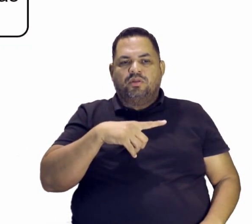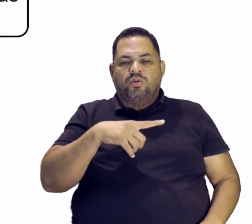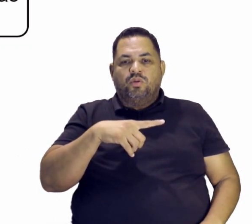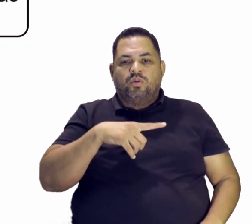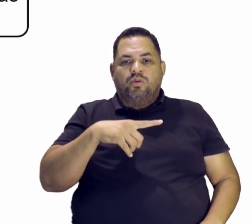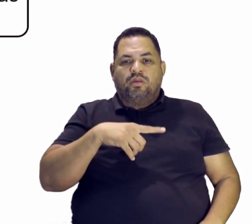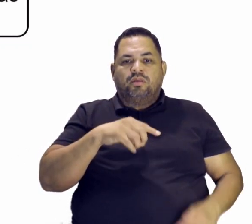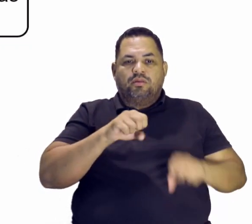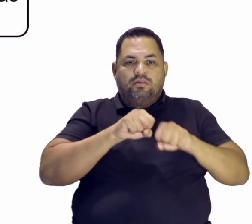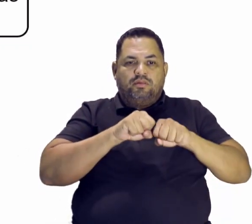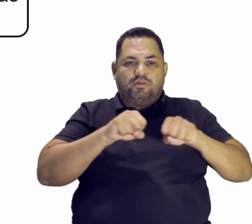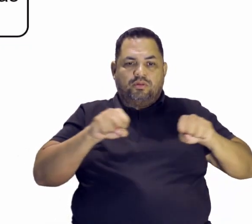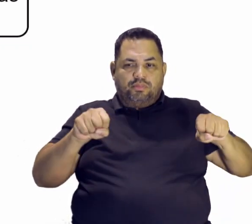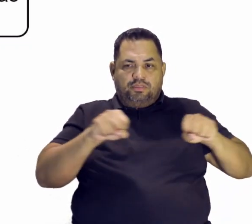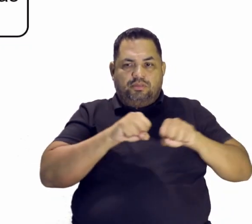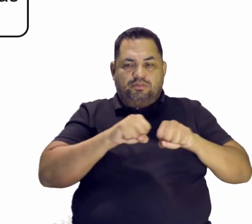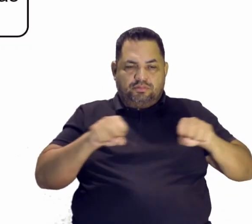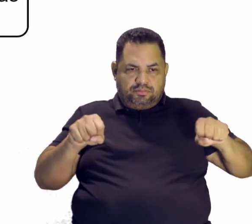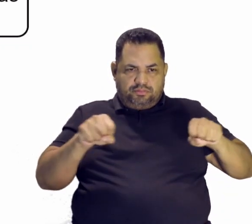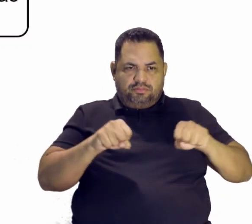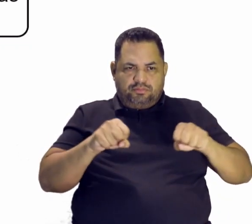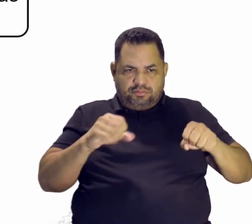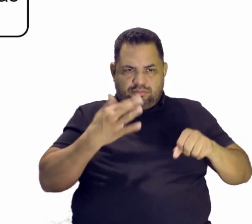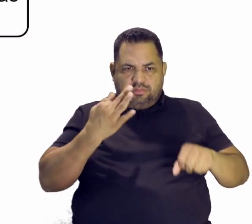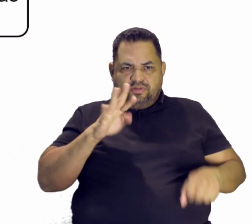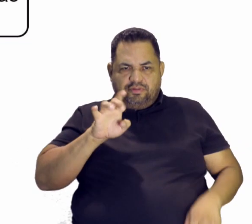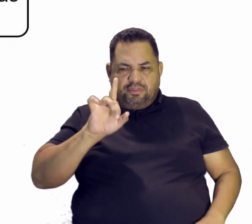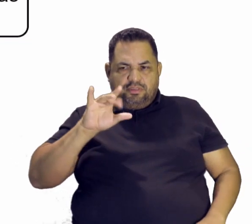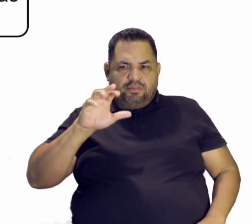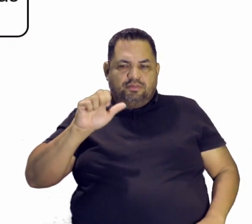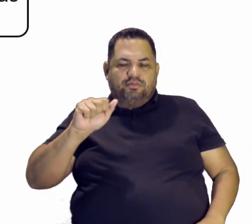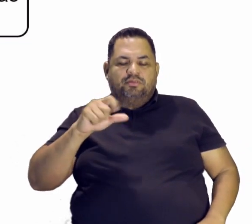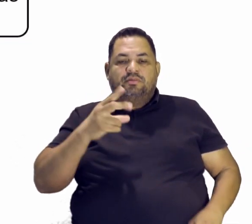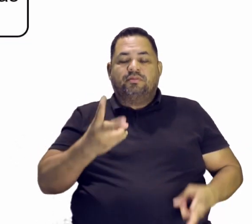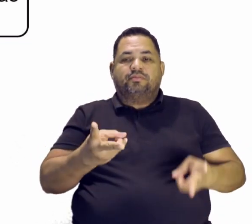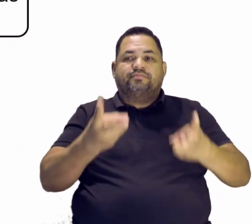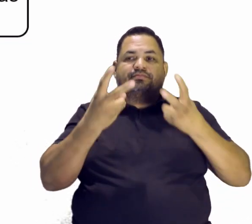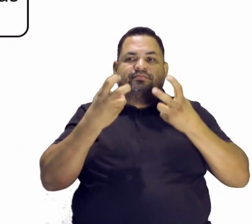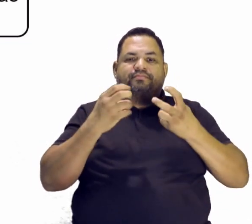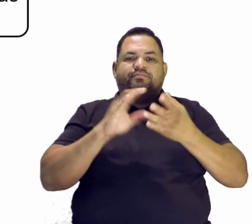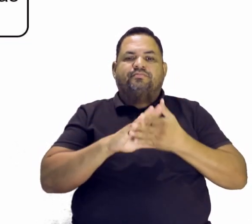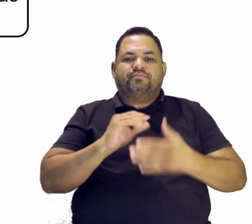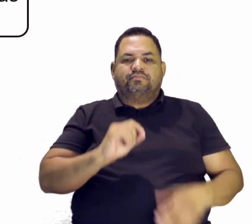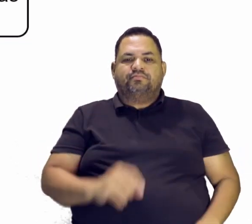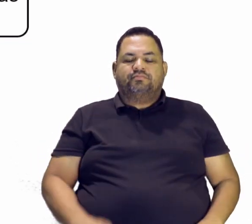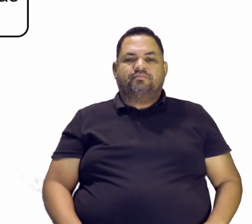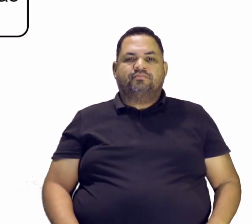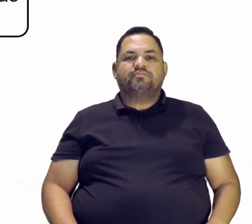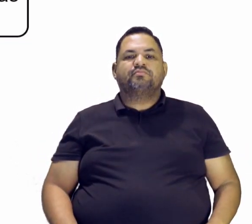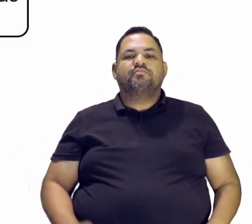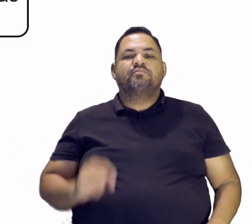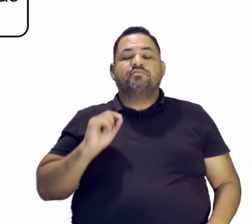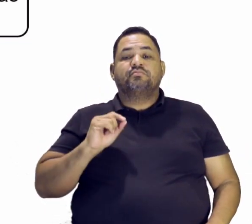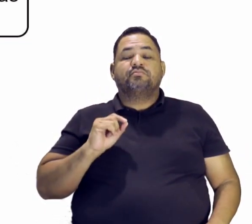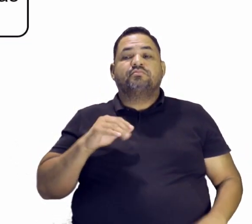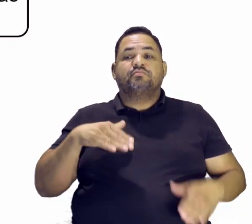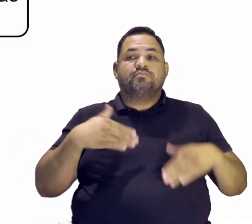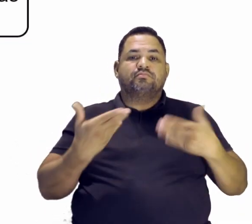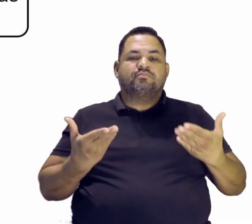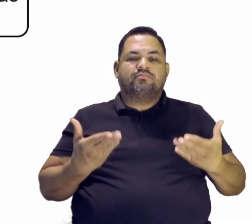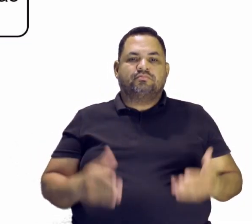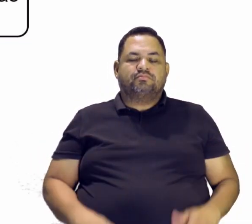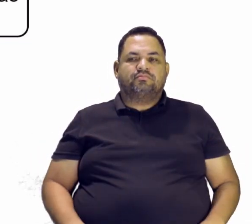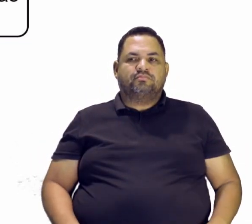vou ter aí agora um alongamento dessas minhas fibras, né? Então, perceba que elas ficam maiores. E o que é isso aí, prof?